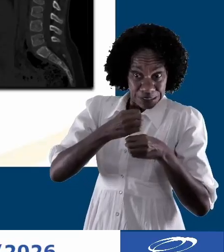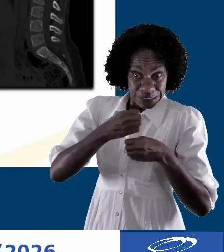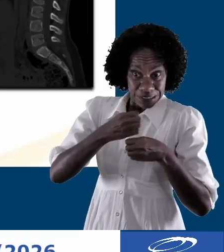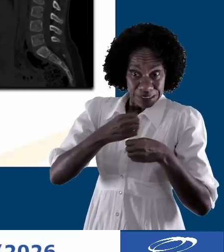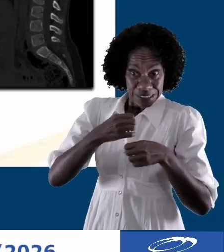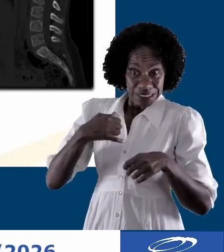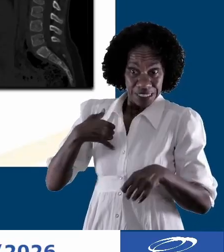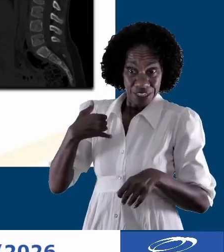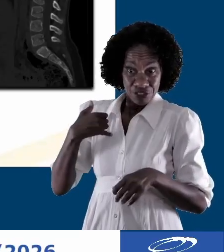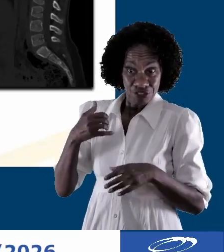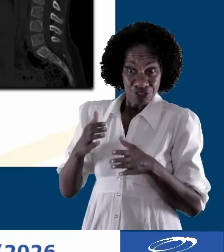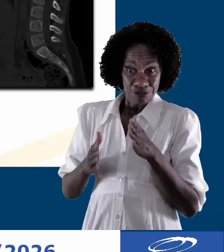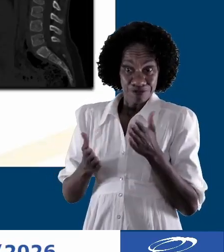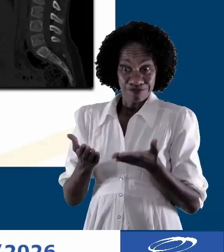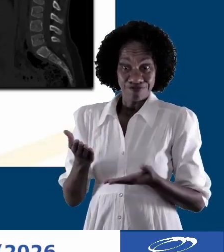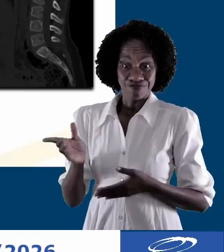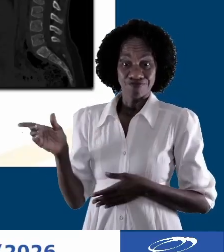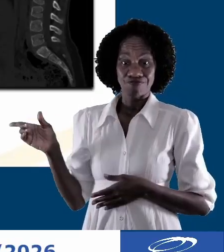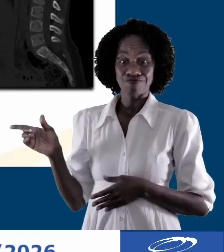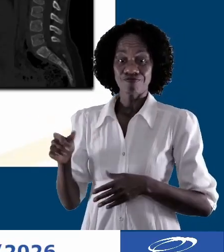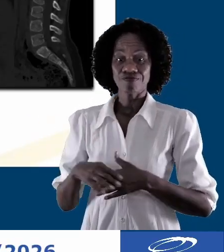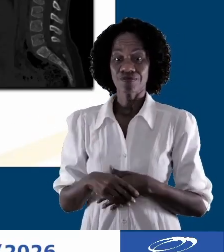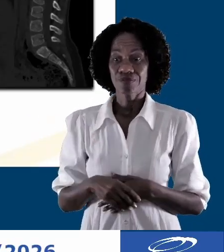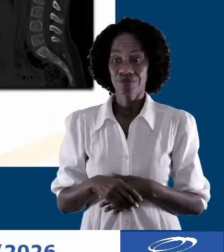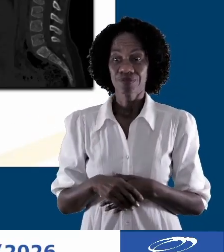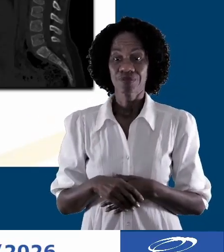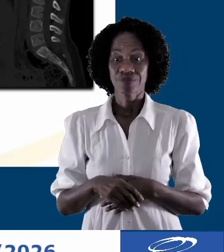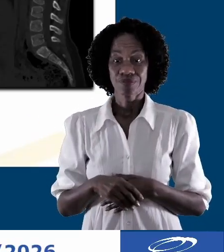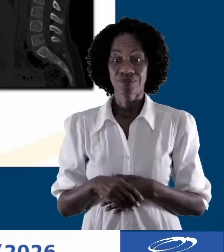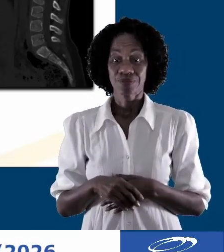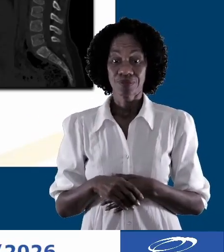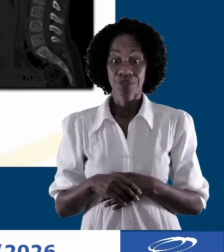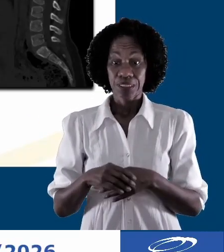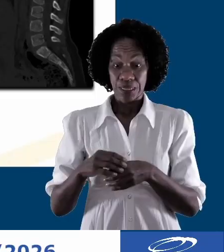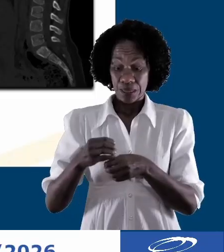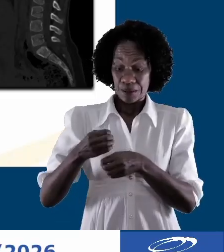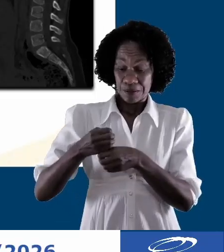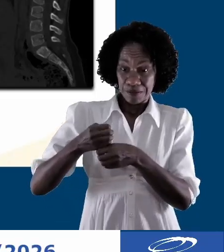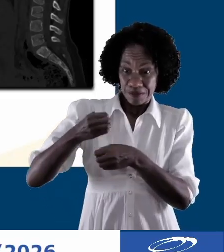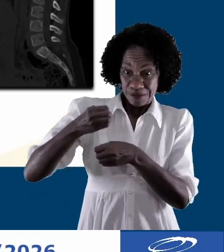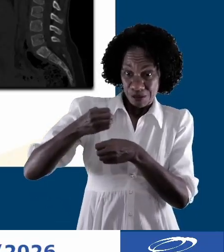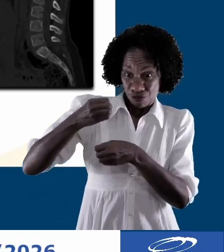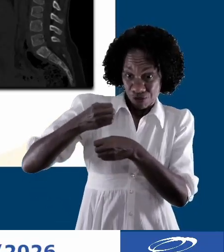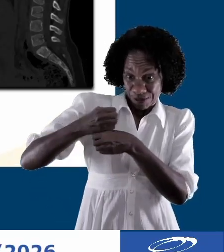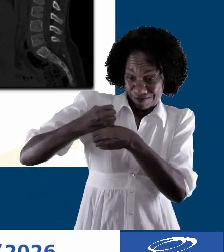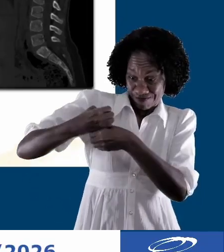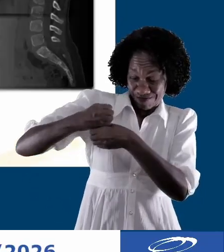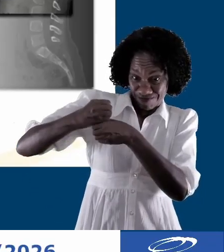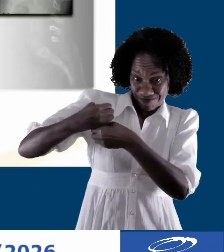ela, ao longo da vida dela, tinha alta chance de fazer uma compressão medular e piorar essa deformidade, foi indicada a